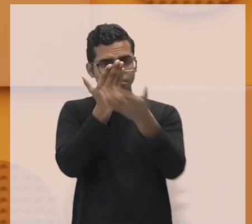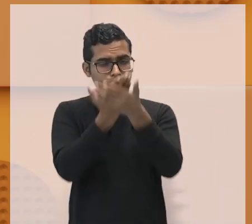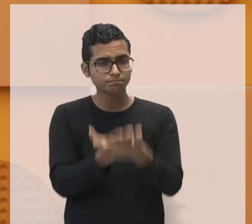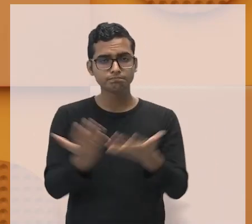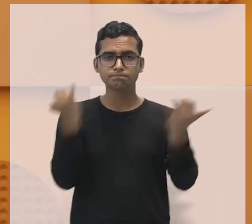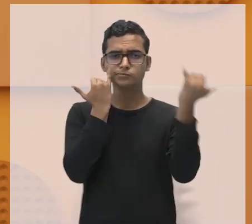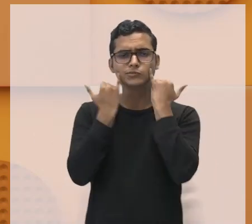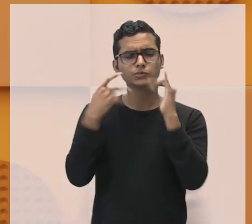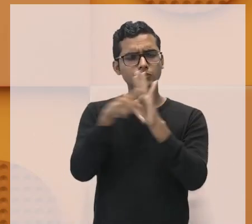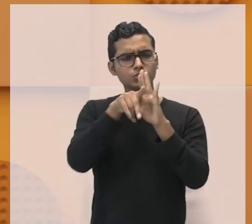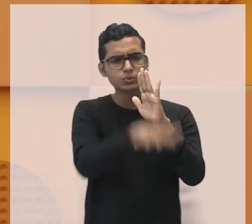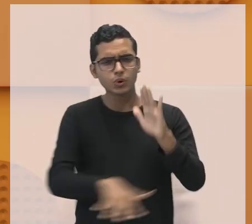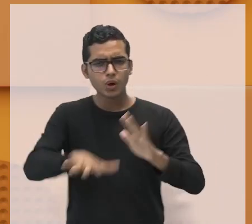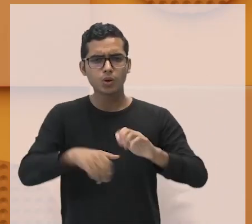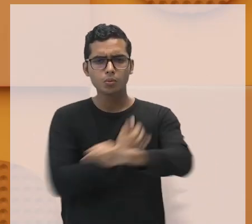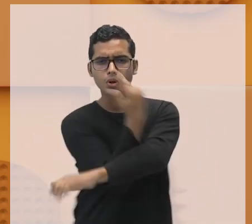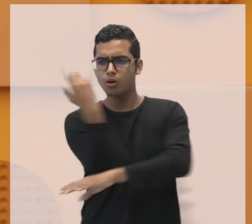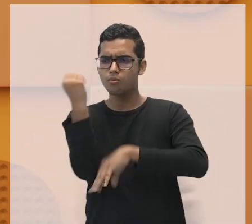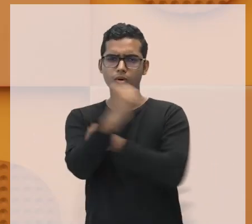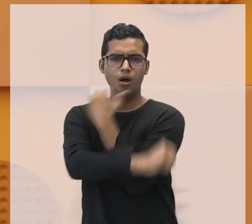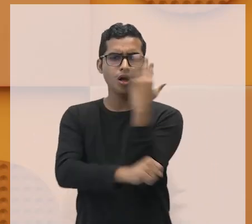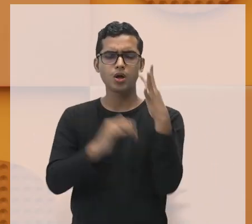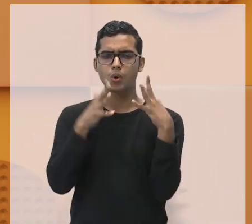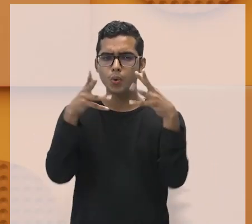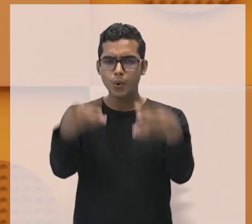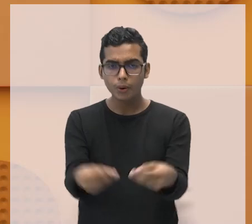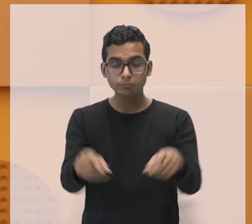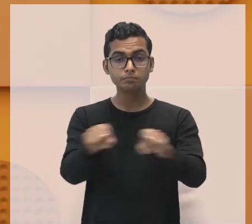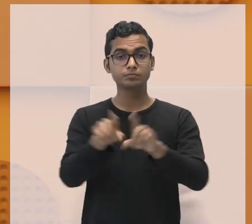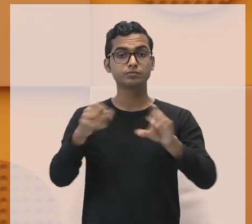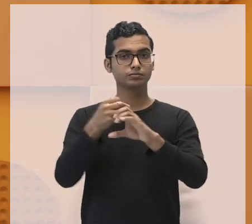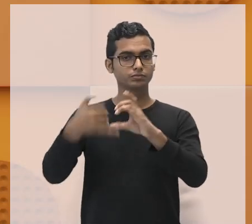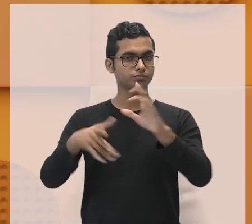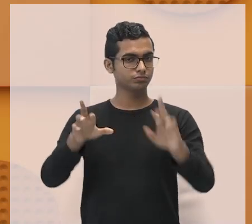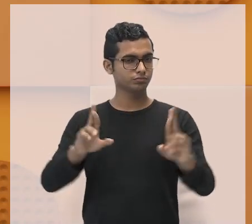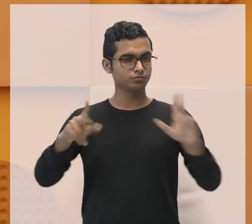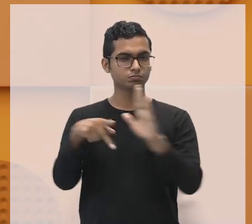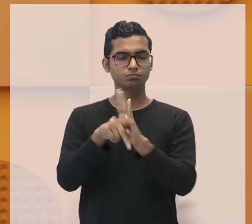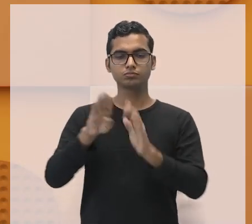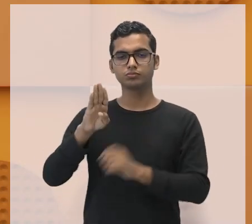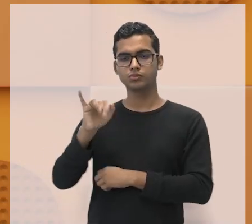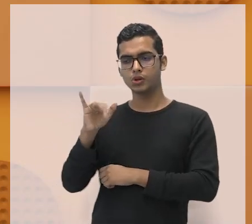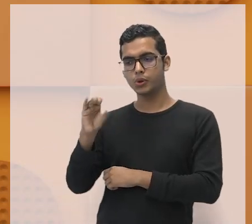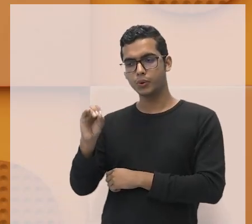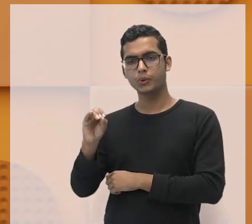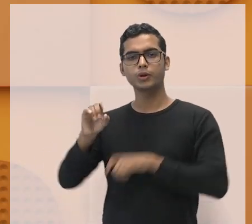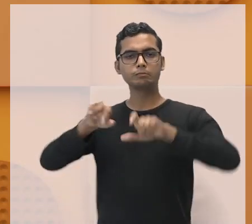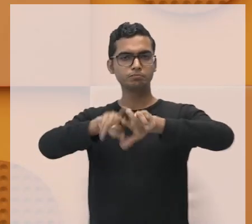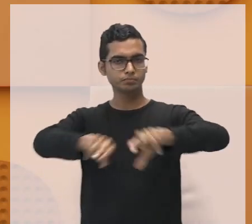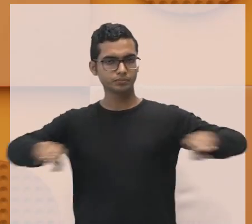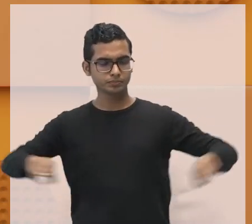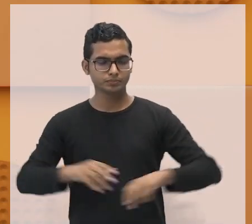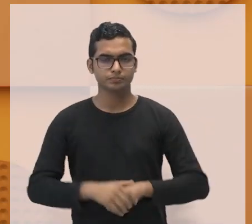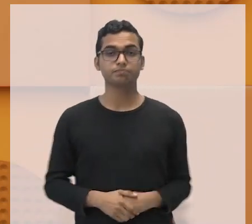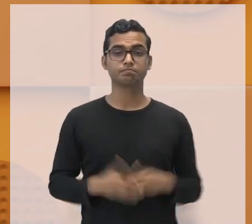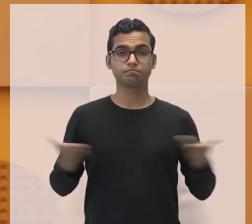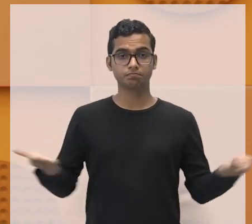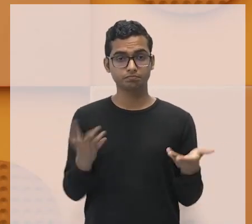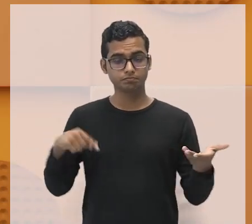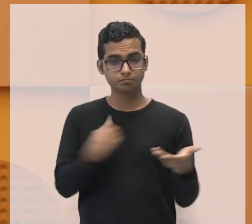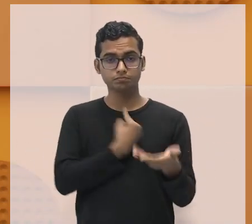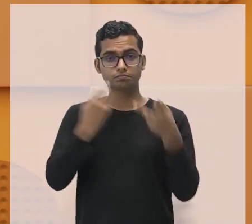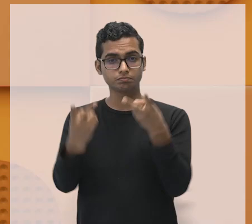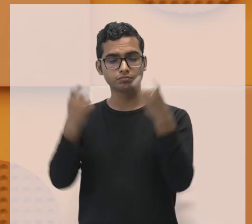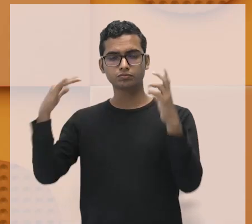informação do meio ambiente, que é essa totalidade, diferenciando então da biodiversidade. E agora a gente chega no